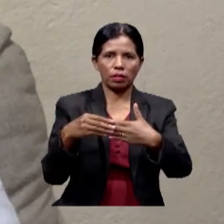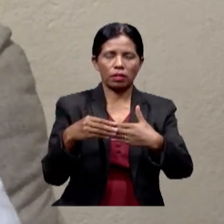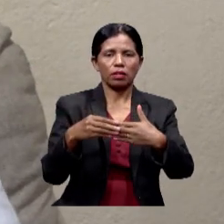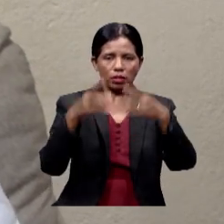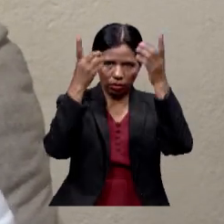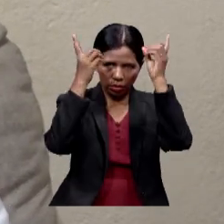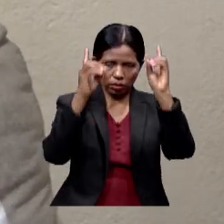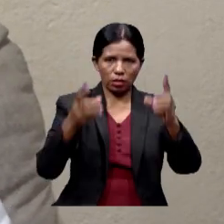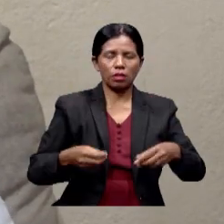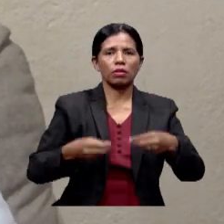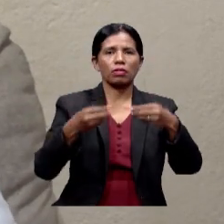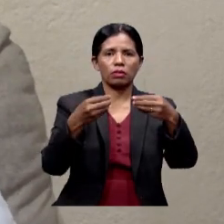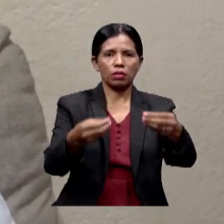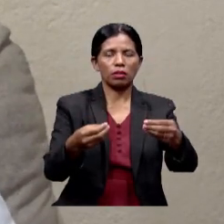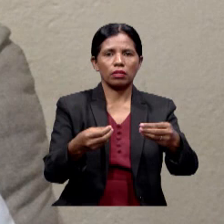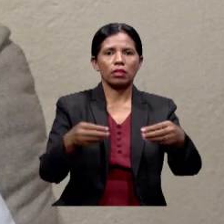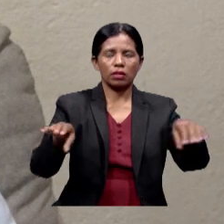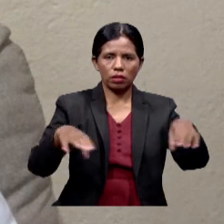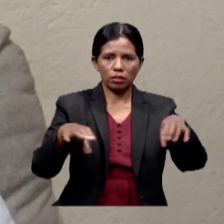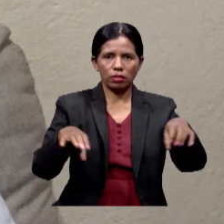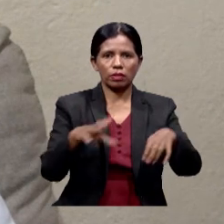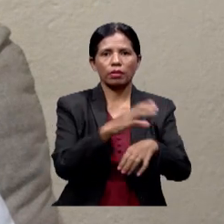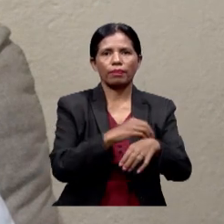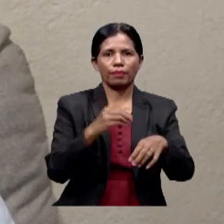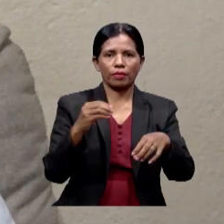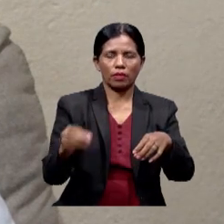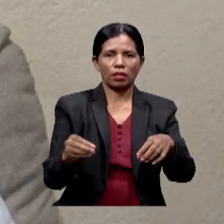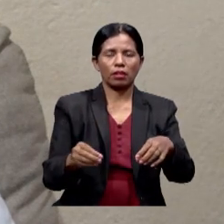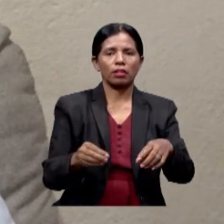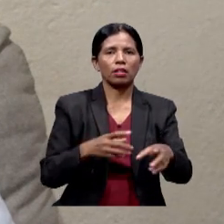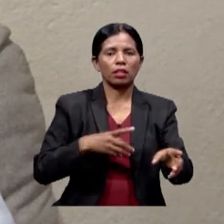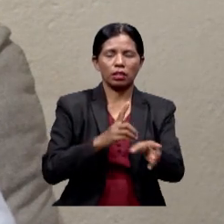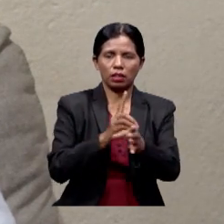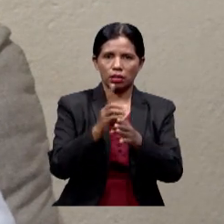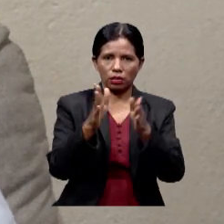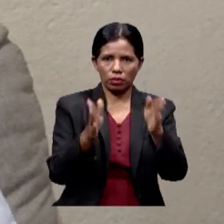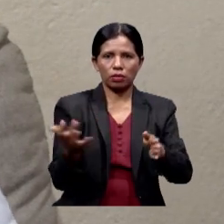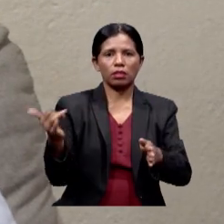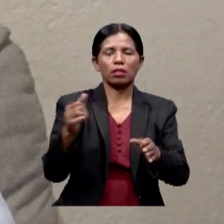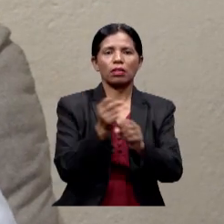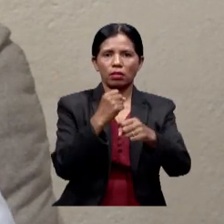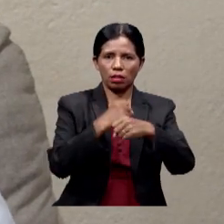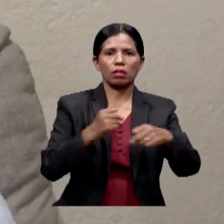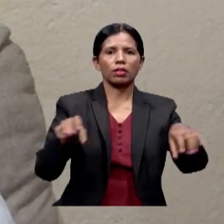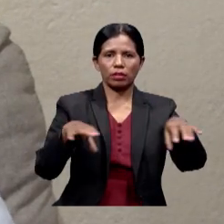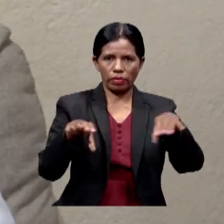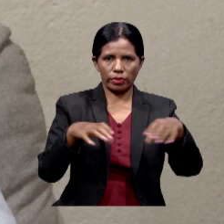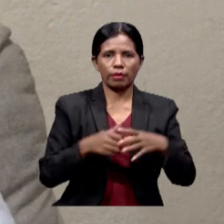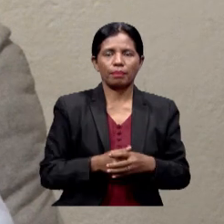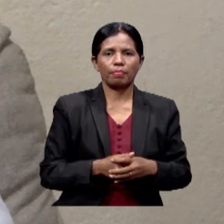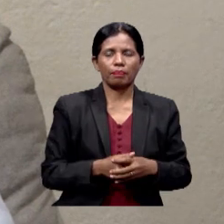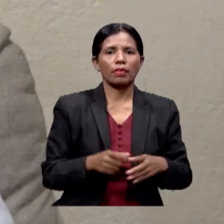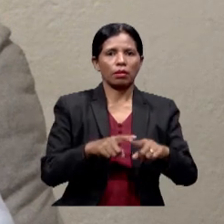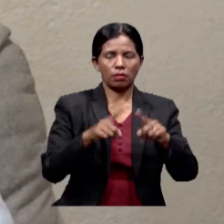no fórum de sonhos vai ha vai ha adjuntos no mos diretor sira para tola serviço balo me ve